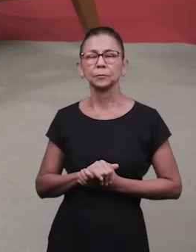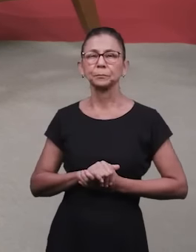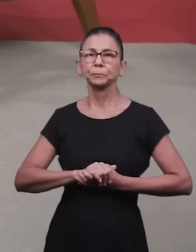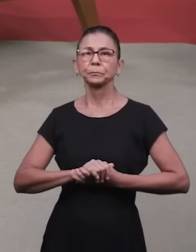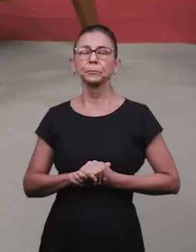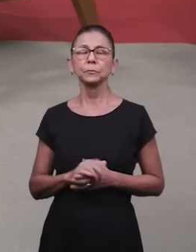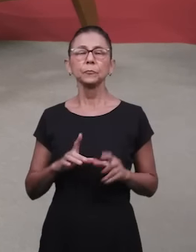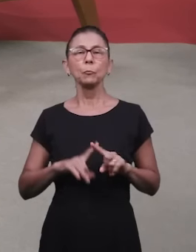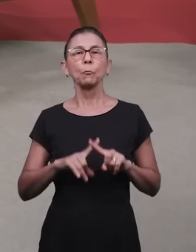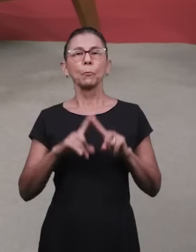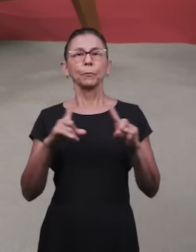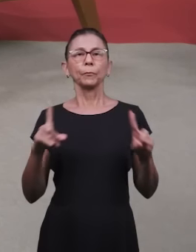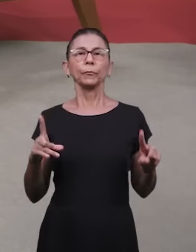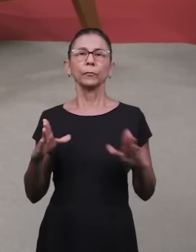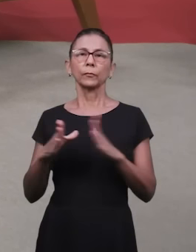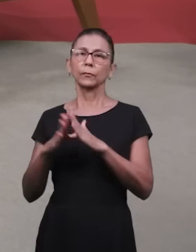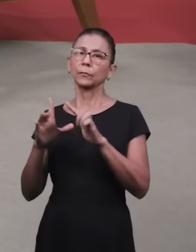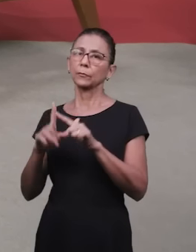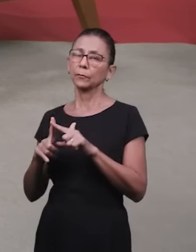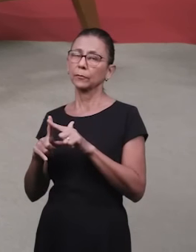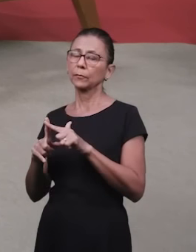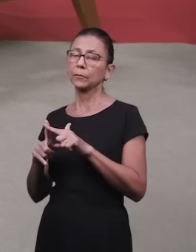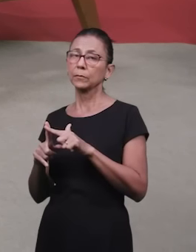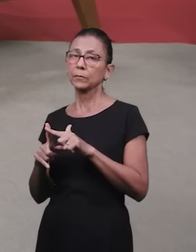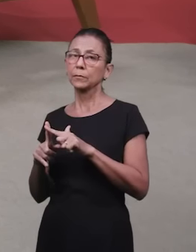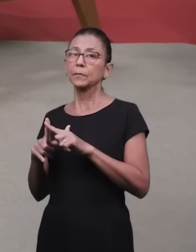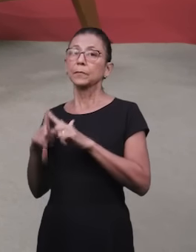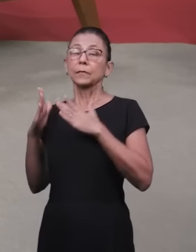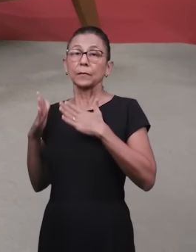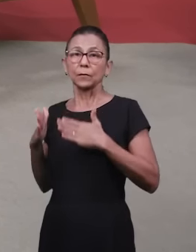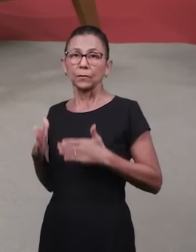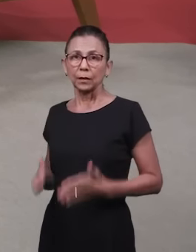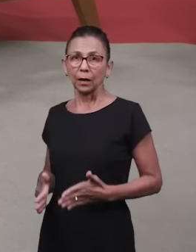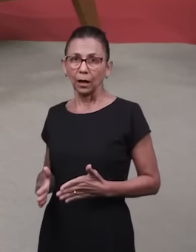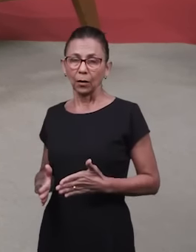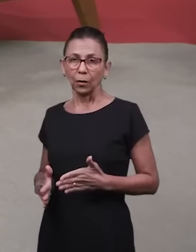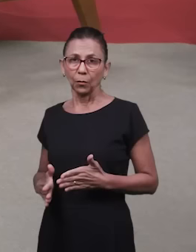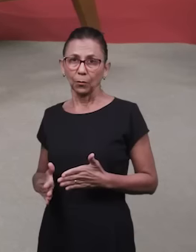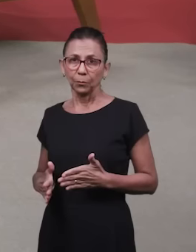Jesus, que se encerra no toque da última trombeta. Isso aí